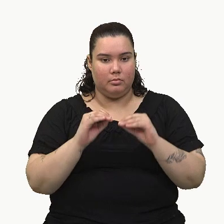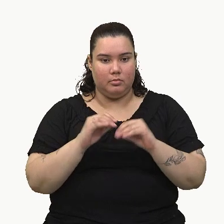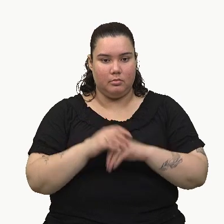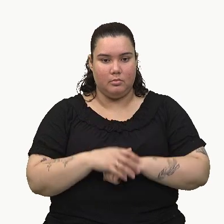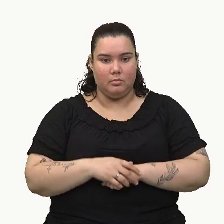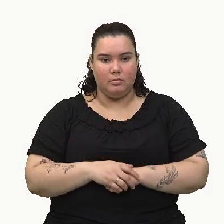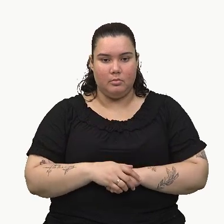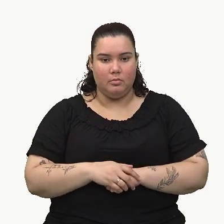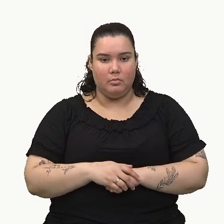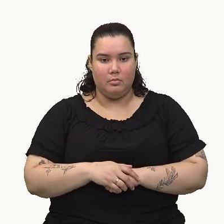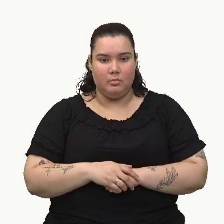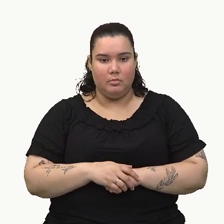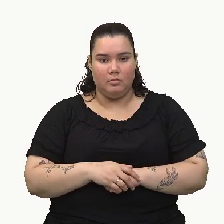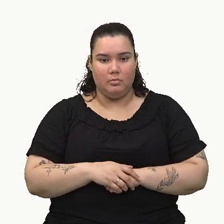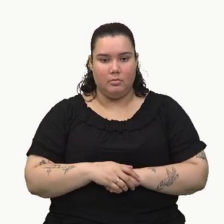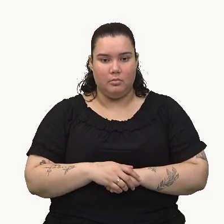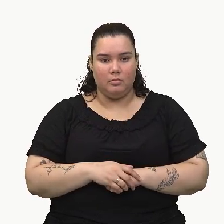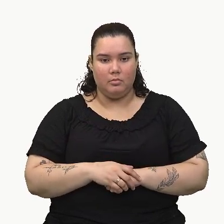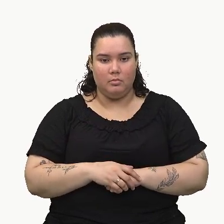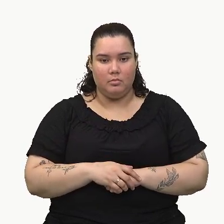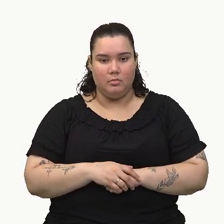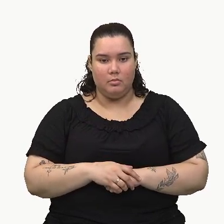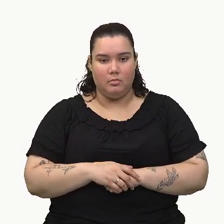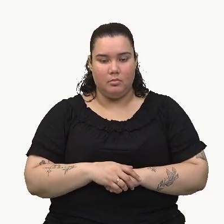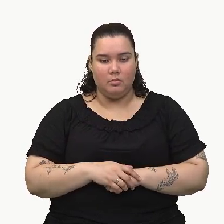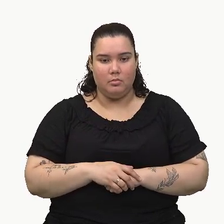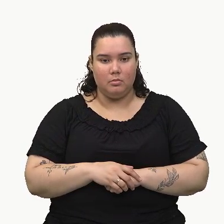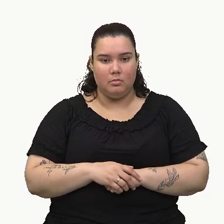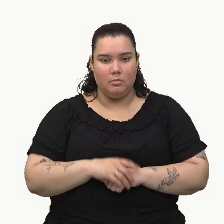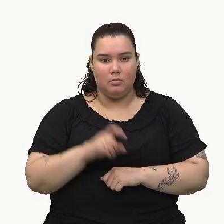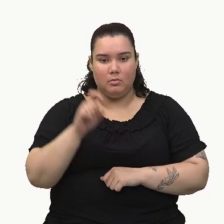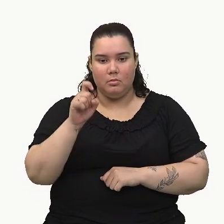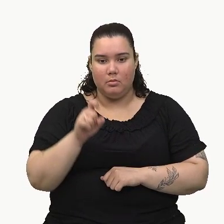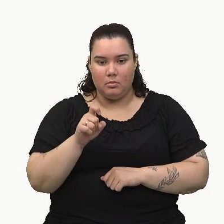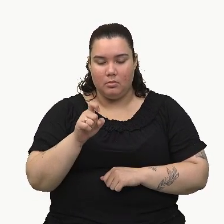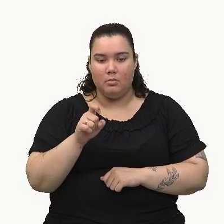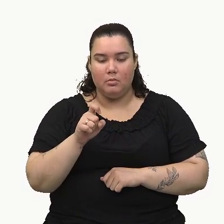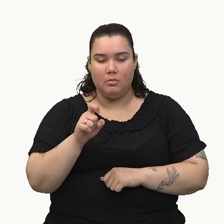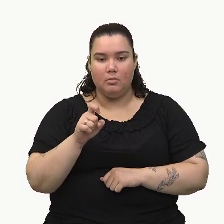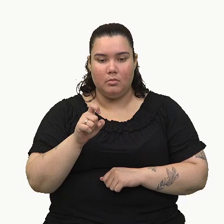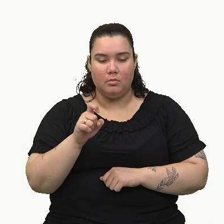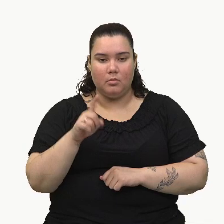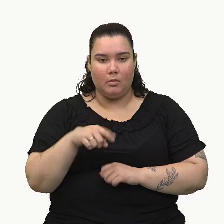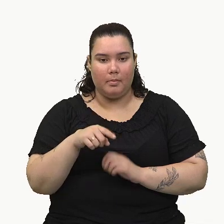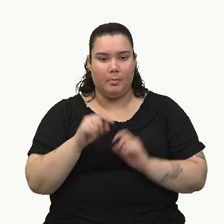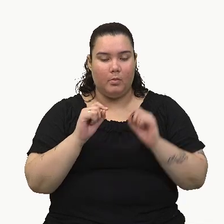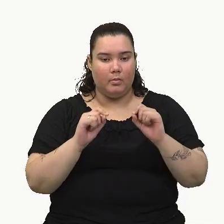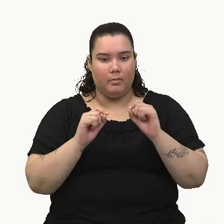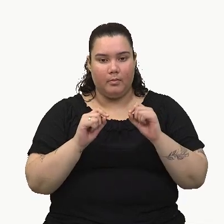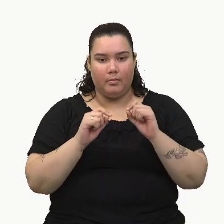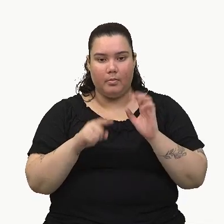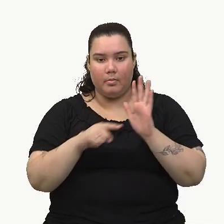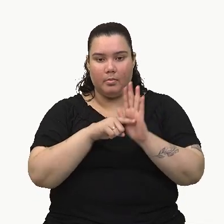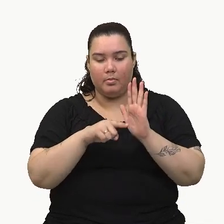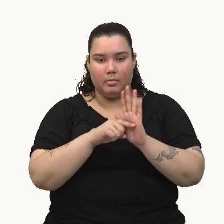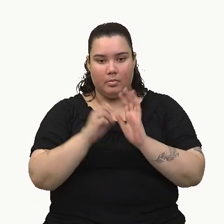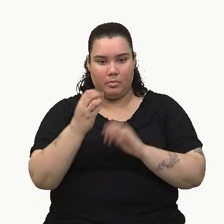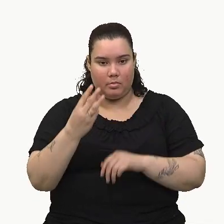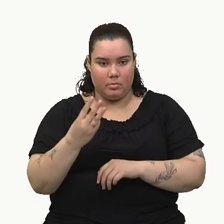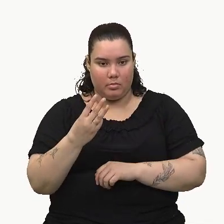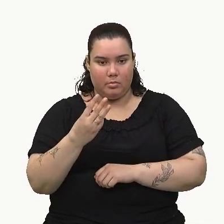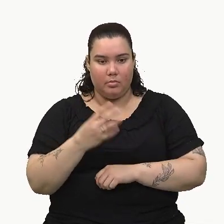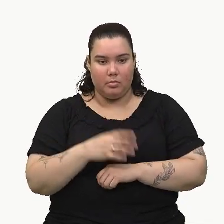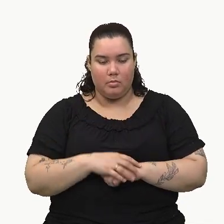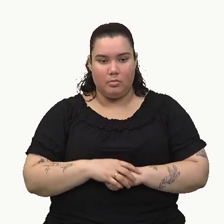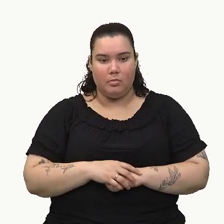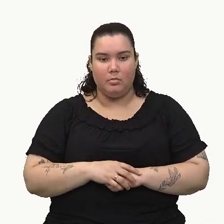A nossa outra raiz é quando x... É 3 não, é menos 3, né? É quando x é menos 3, tá